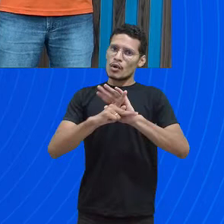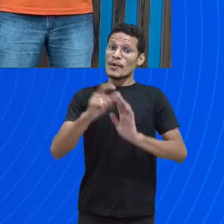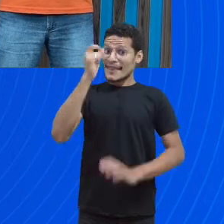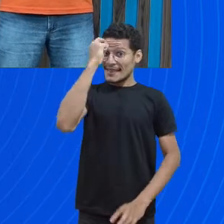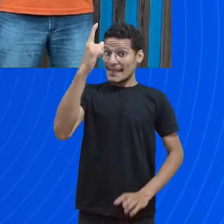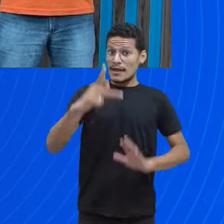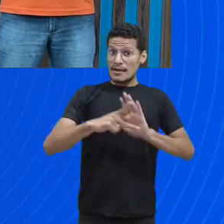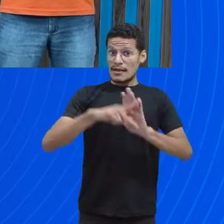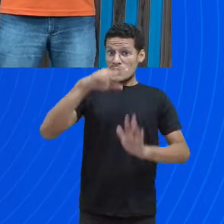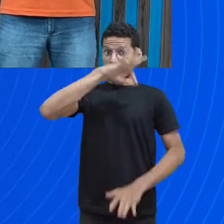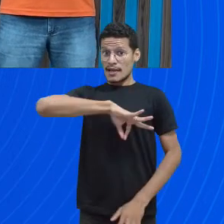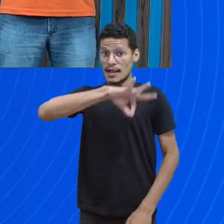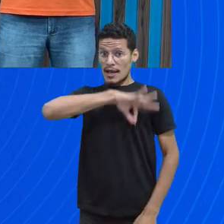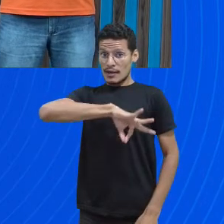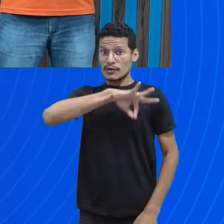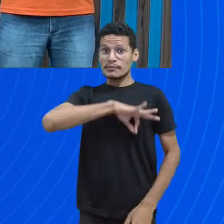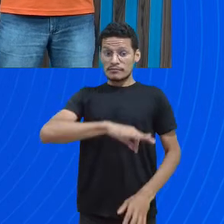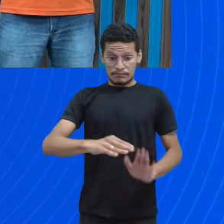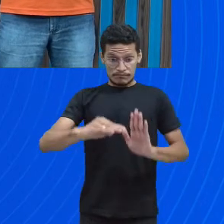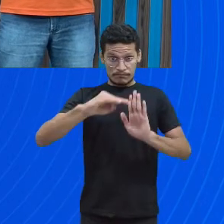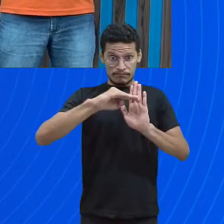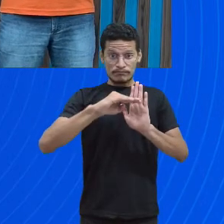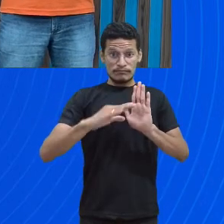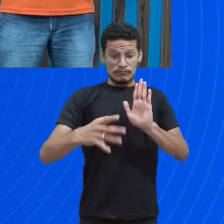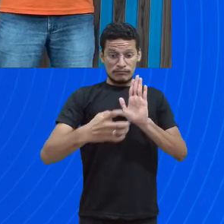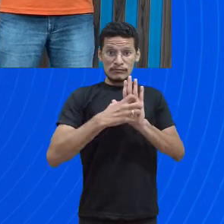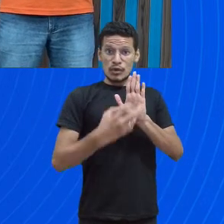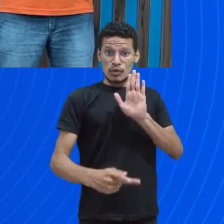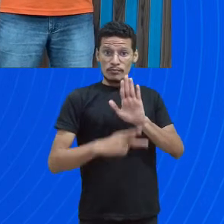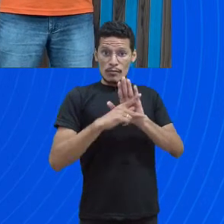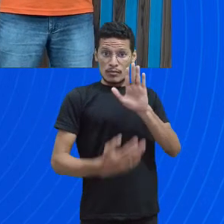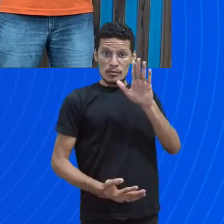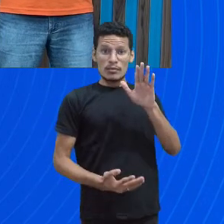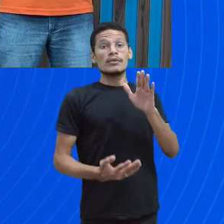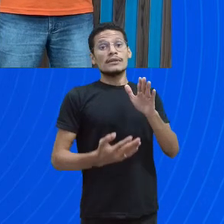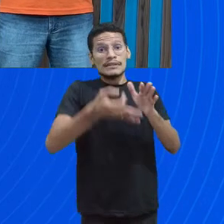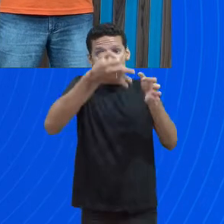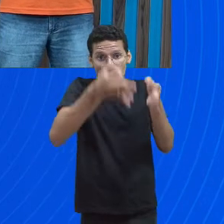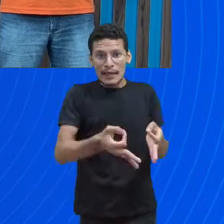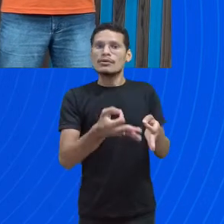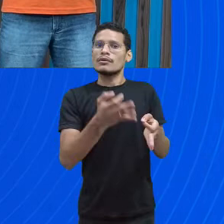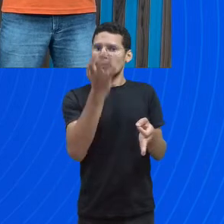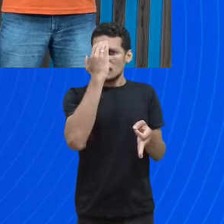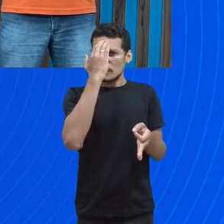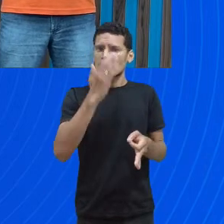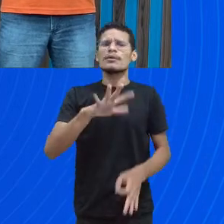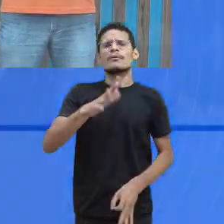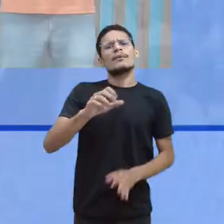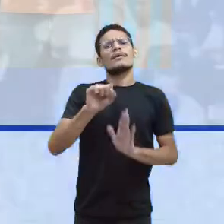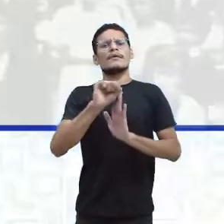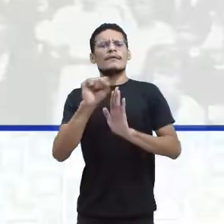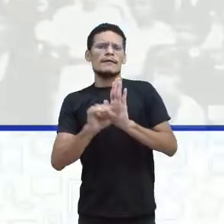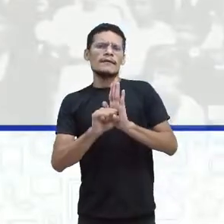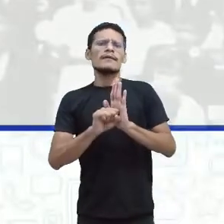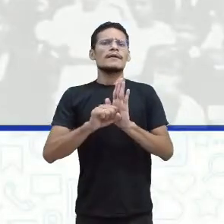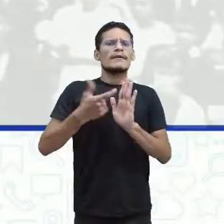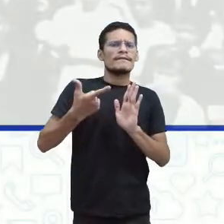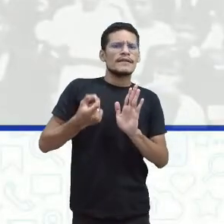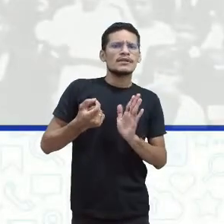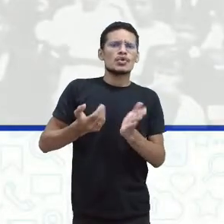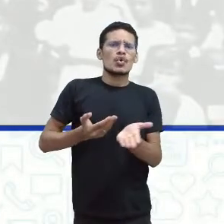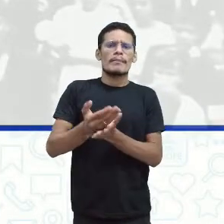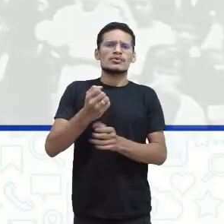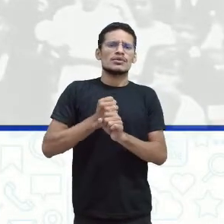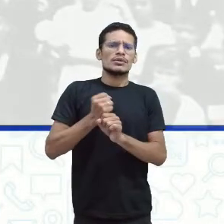mínimo já no finalzinho da década de 20 para o início da década de 30, que é justamente o seguinte, né, em termos de